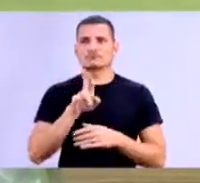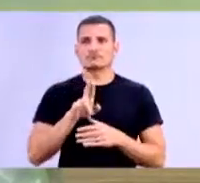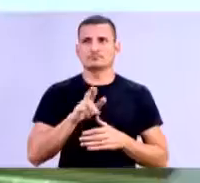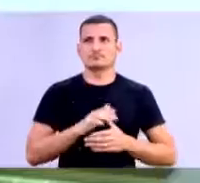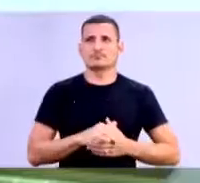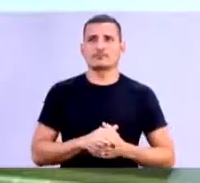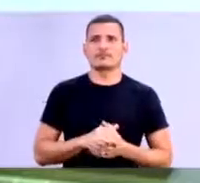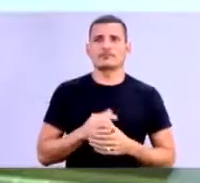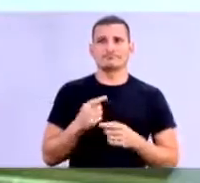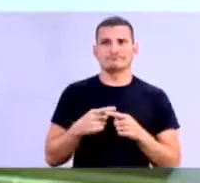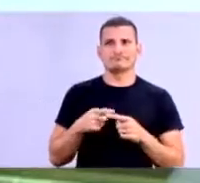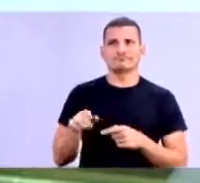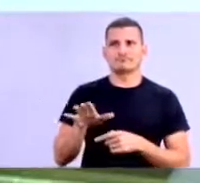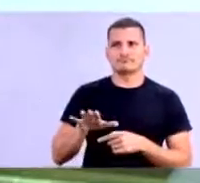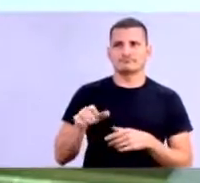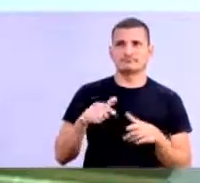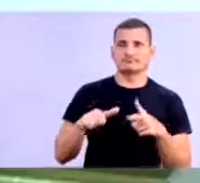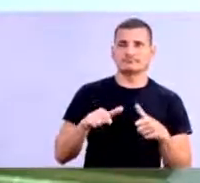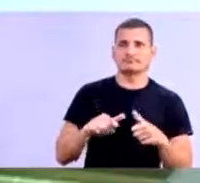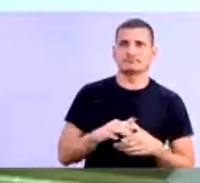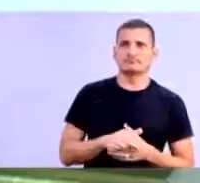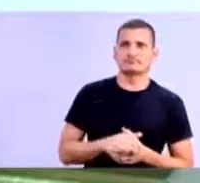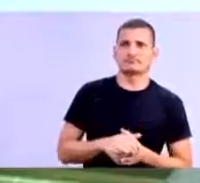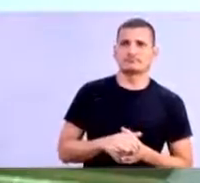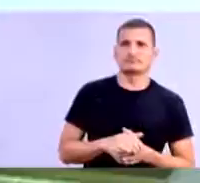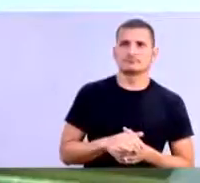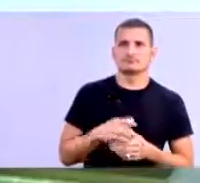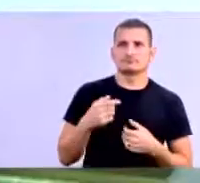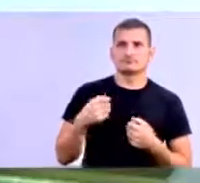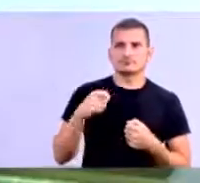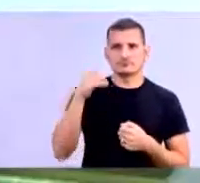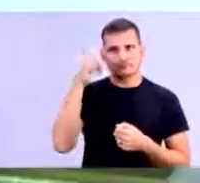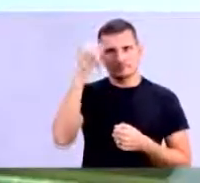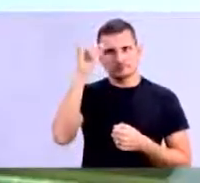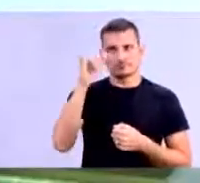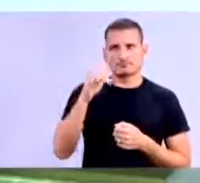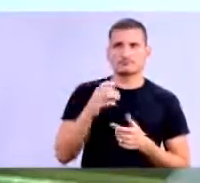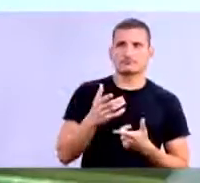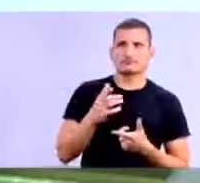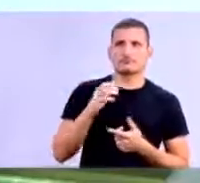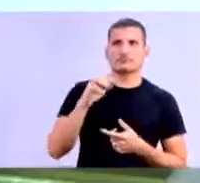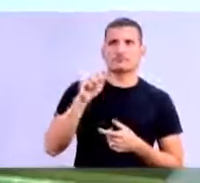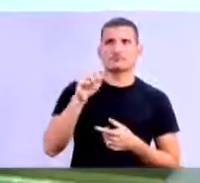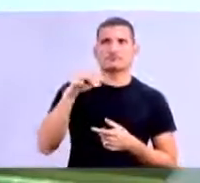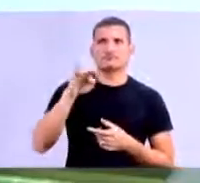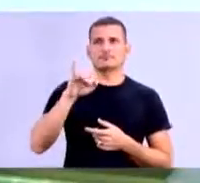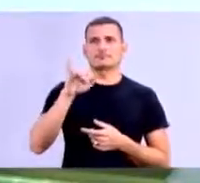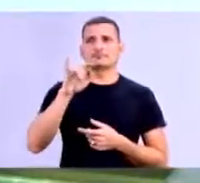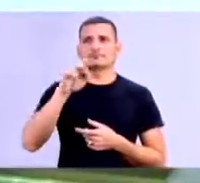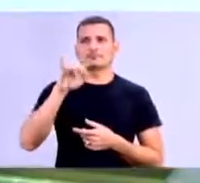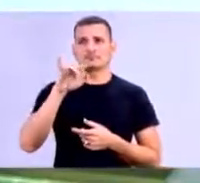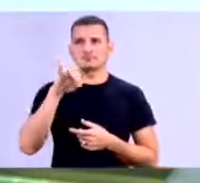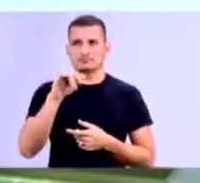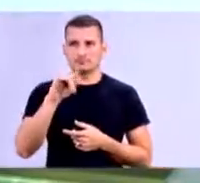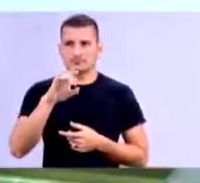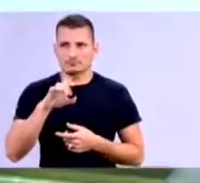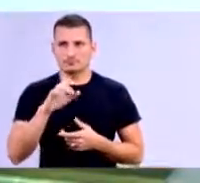conta do ambiente de trabalho, né? Perfeito. Então, você deve evitar ambiguidades, você deve evitar gírias,